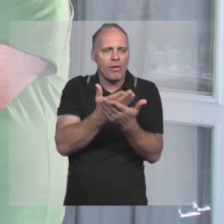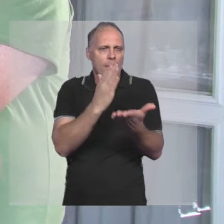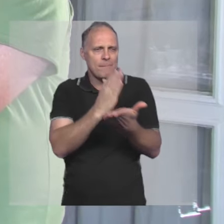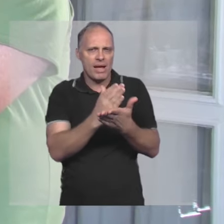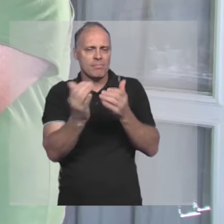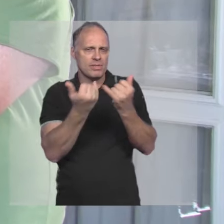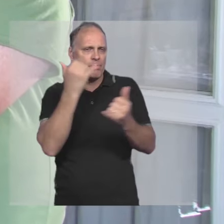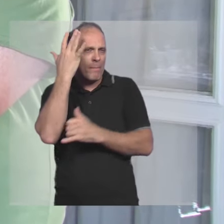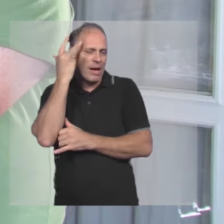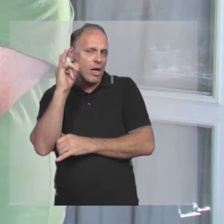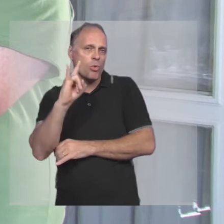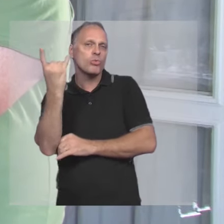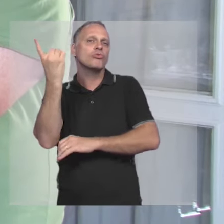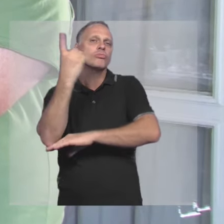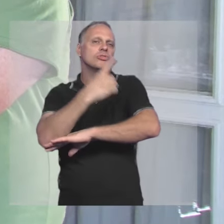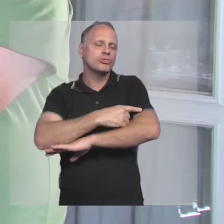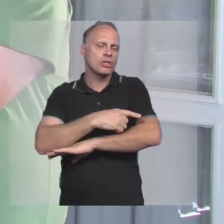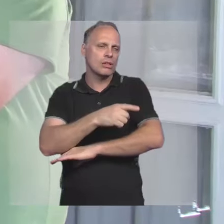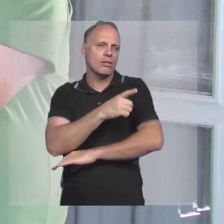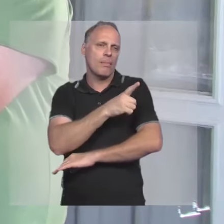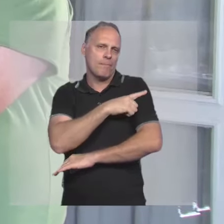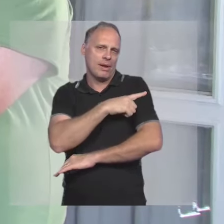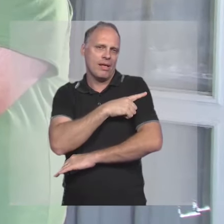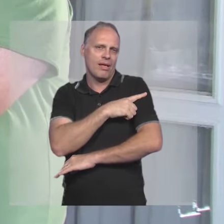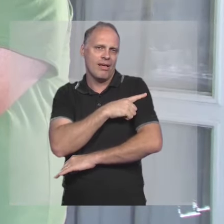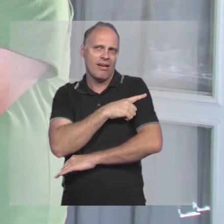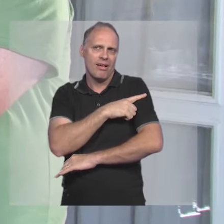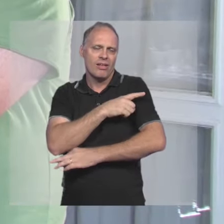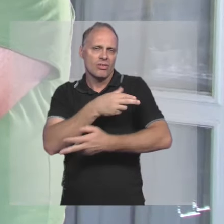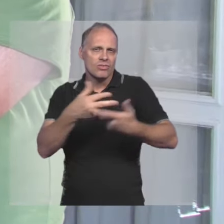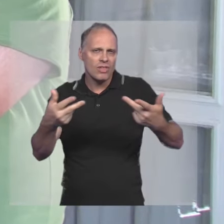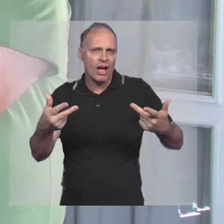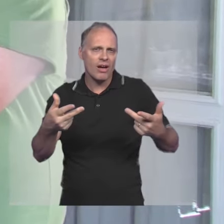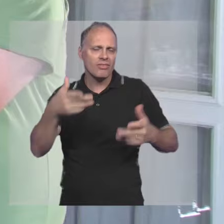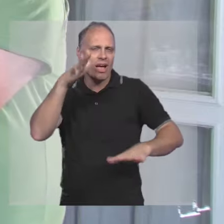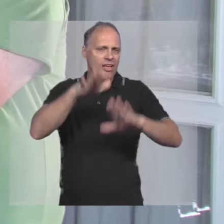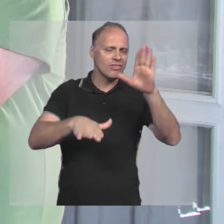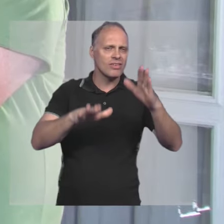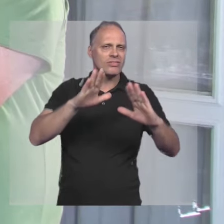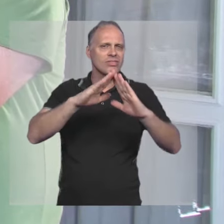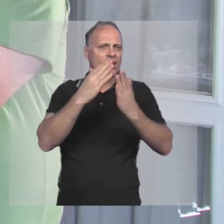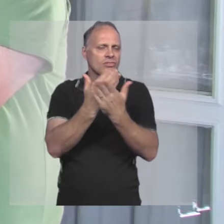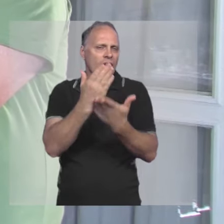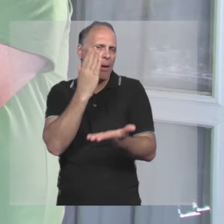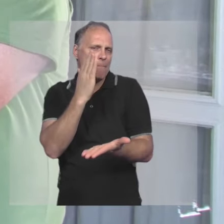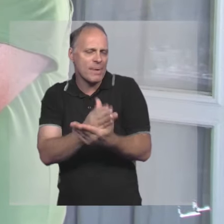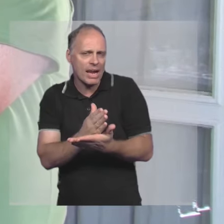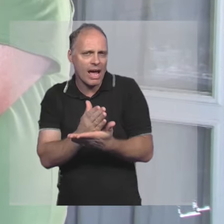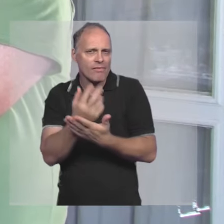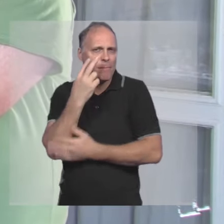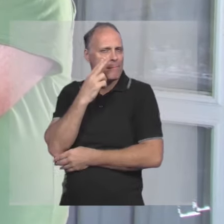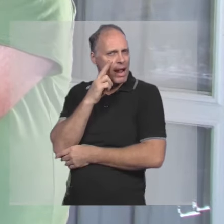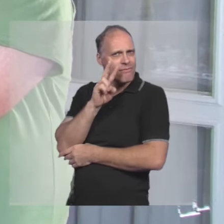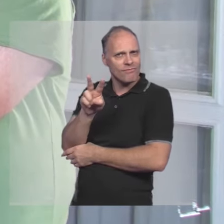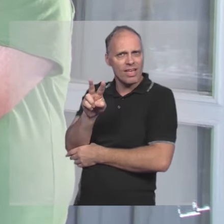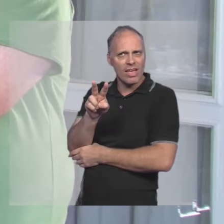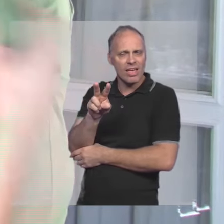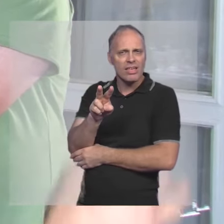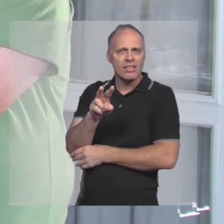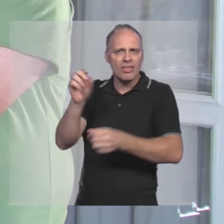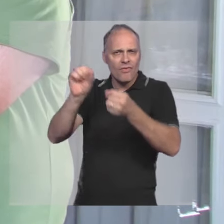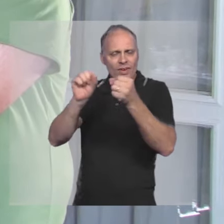Amanhã amanhã é o último dia da primeira série dela, mas tinha vezes que a escola parava para assistir,